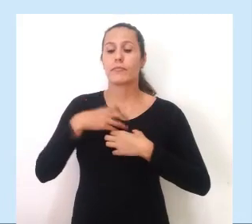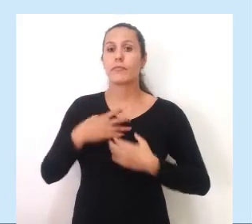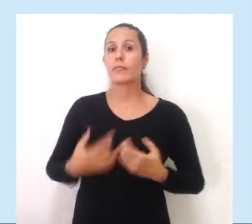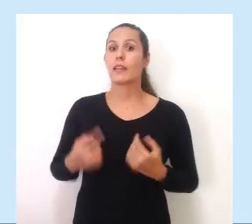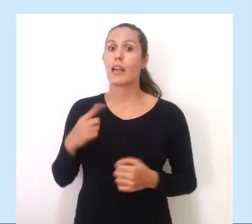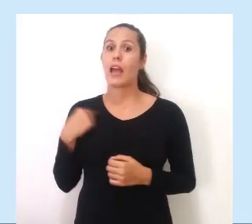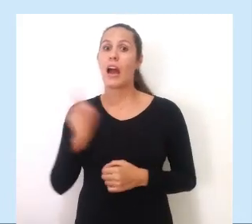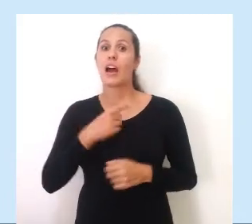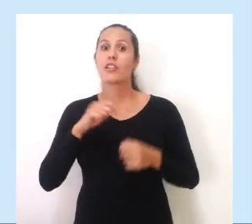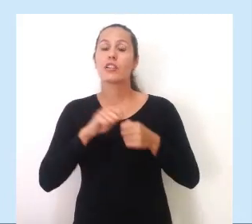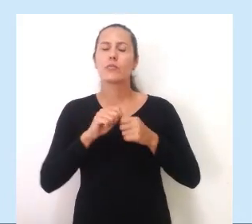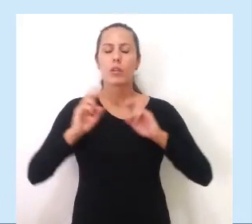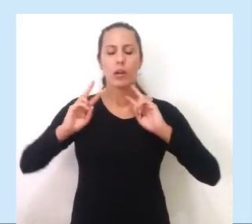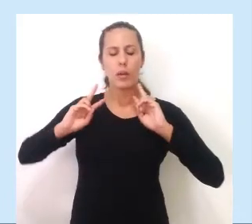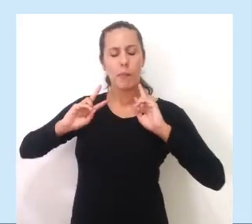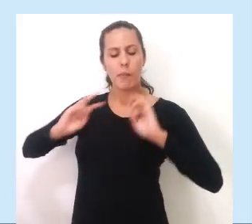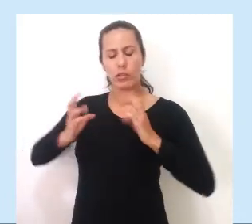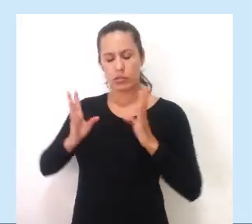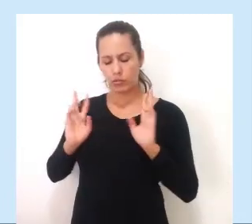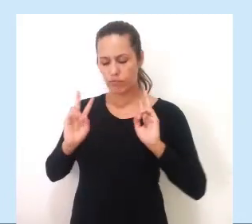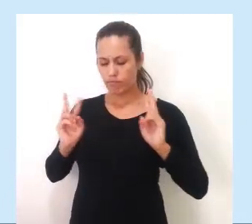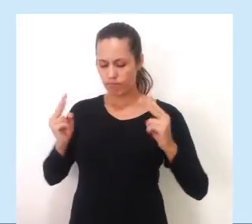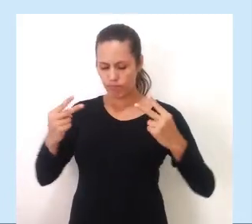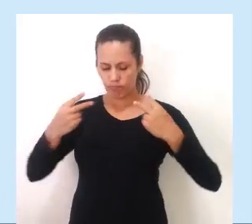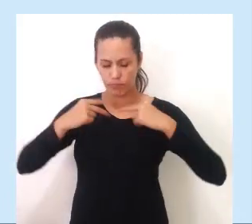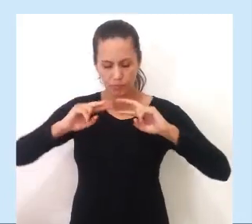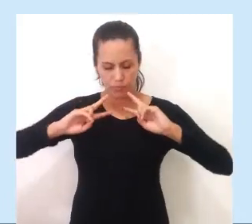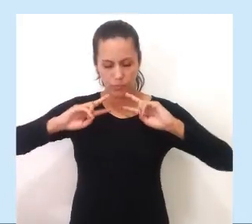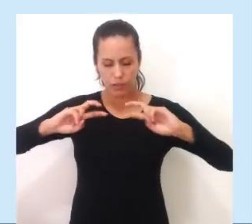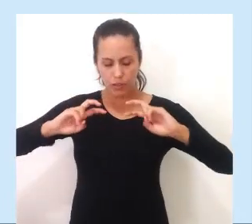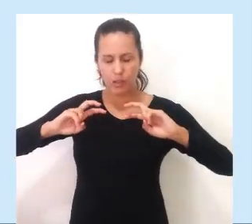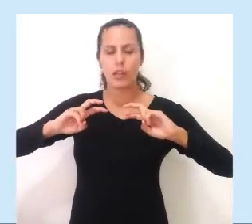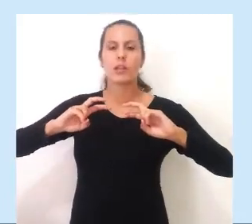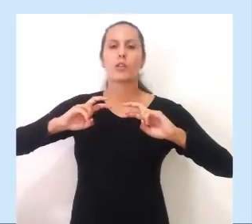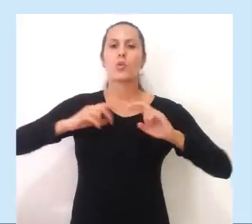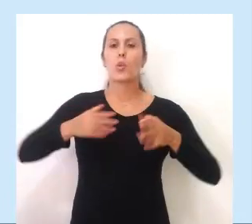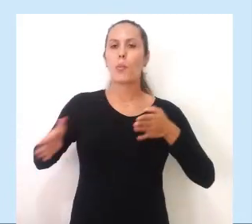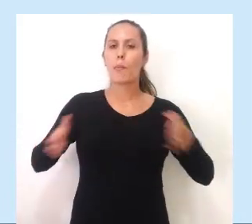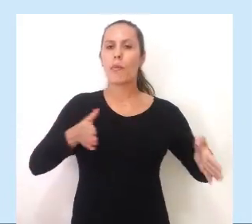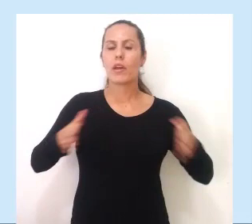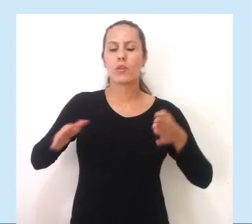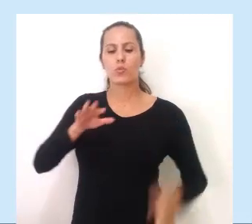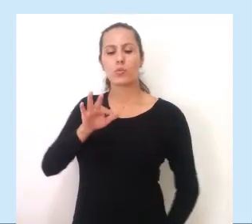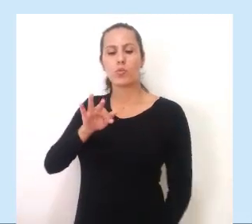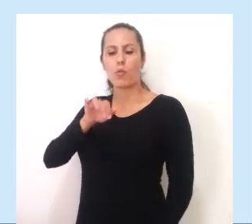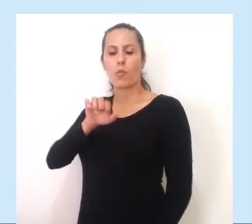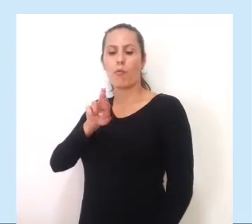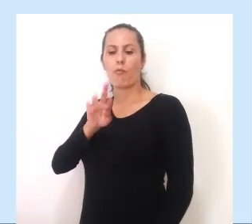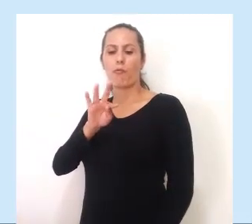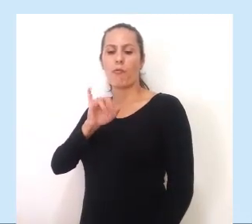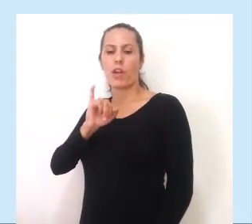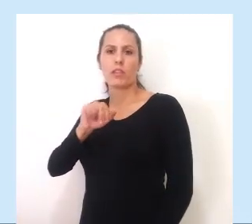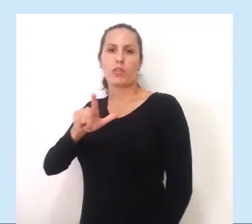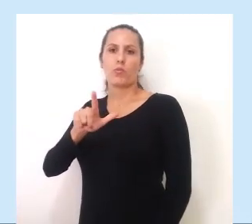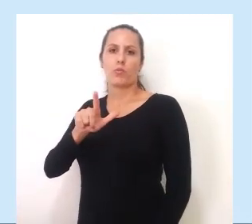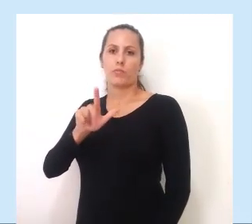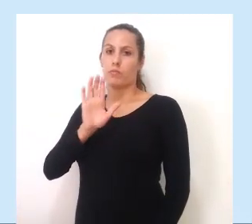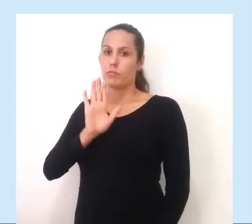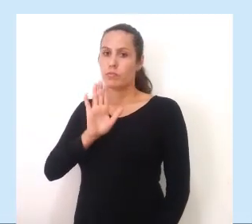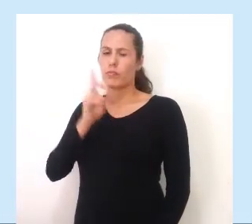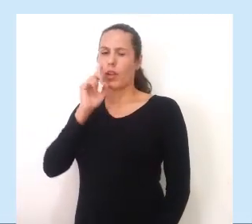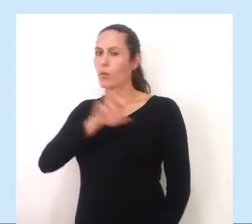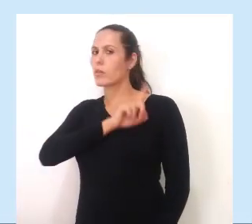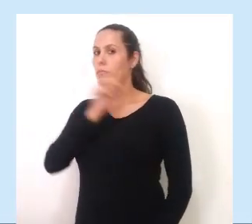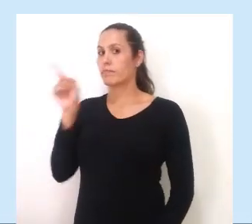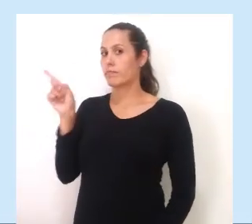o calorão. É esse calor que faz com que a gente observe que estamos no